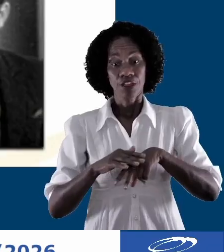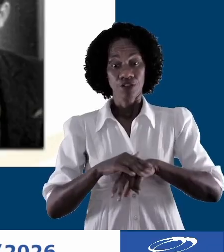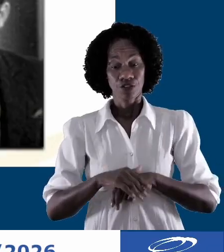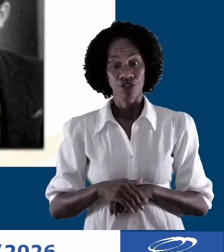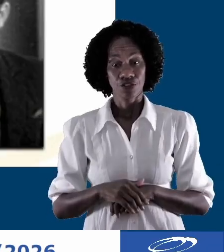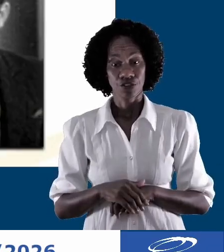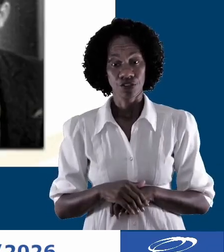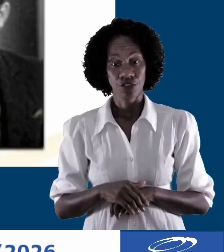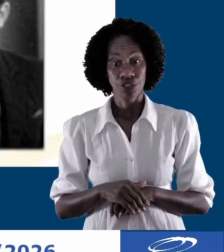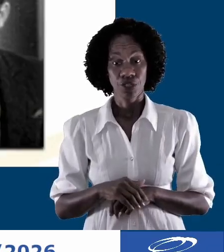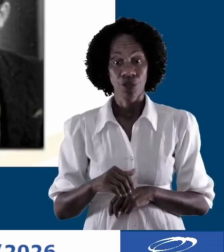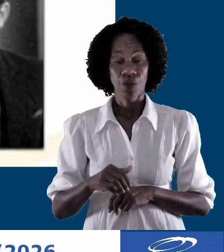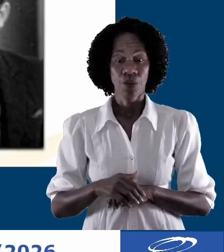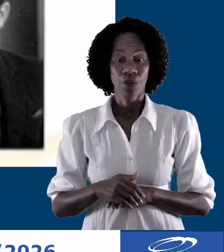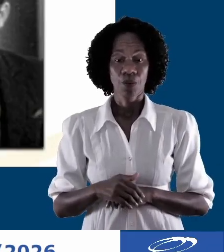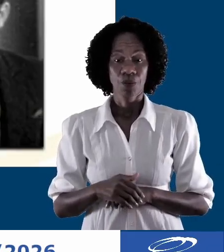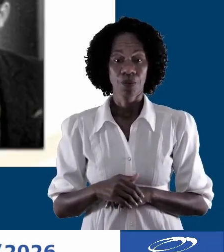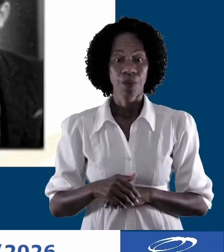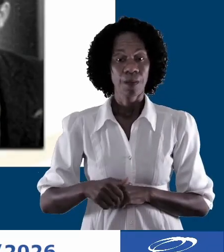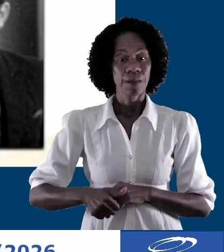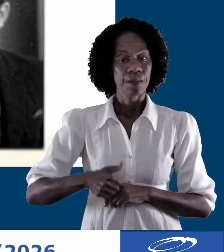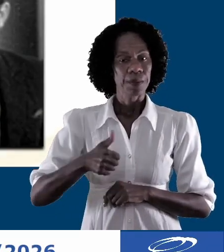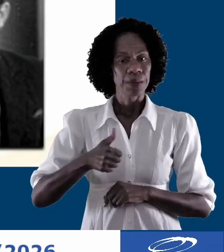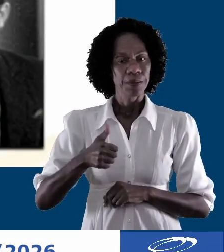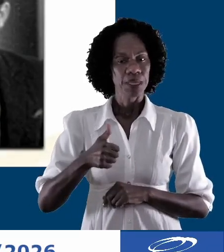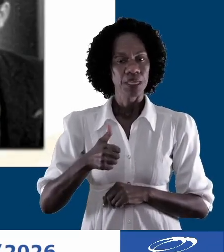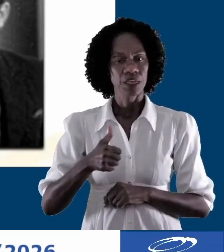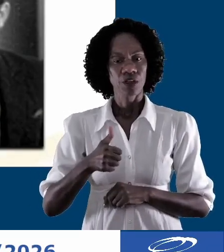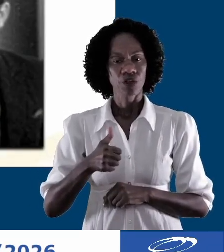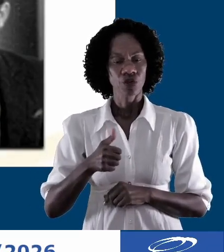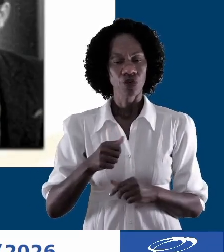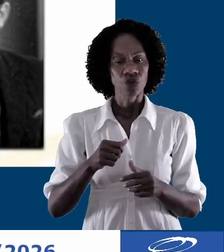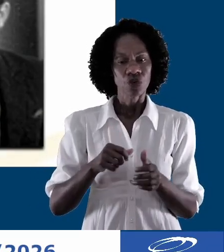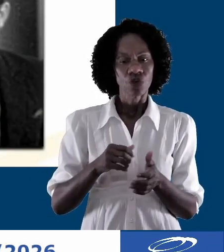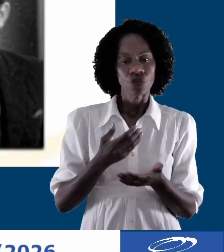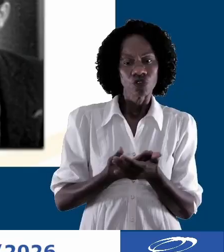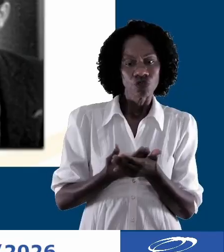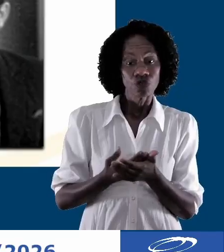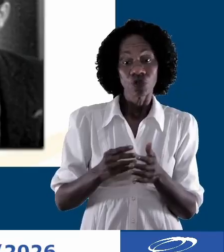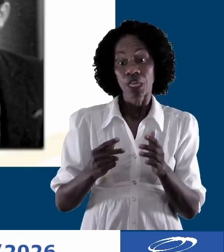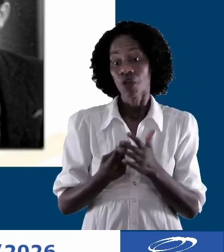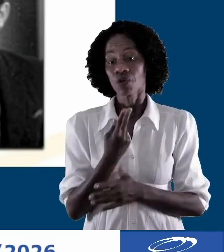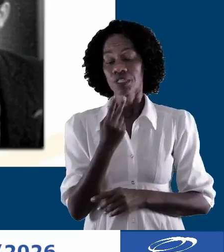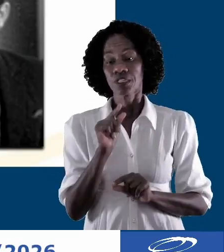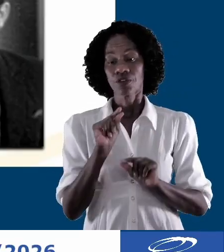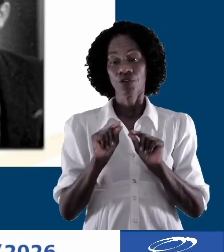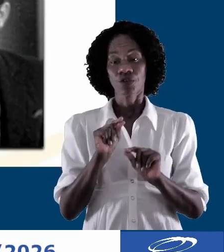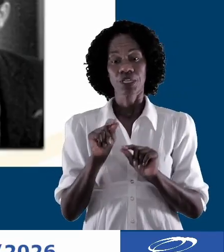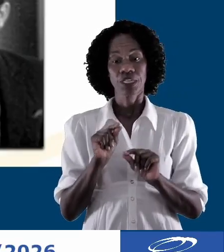Então, a primeira abordagem moderna que surgiu para a tuberculose vertebral foi uma abordagem descrita por